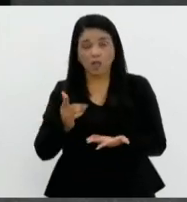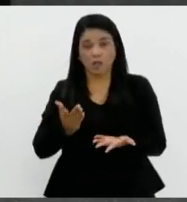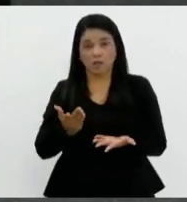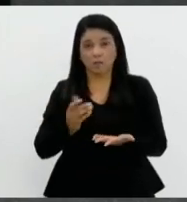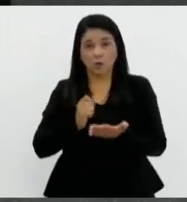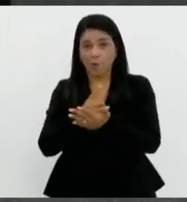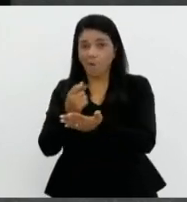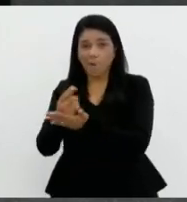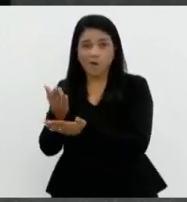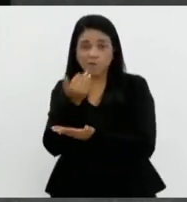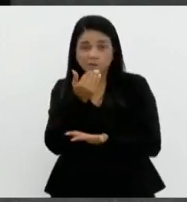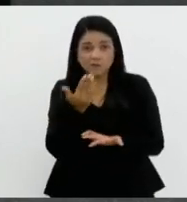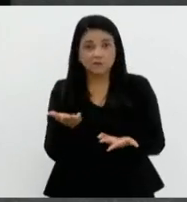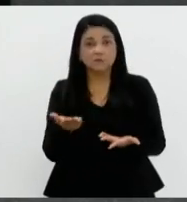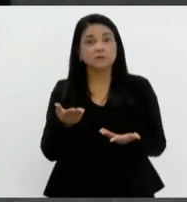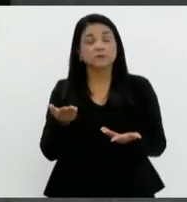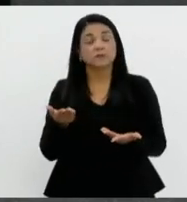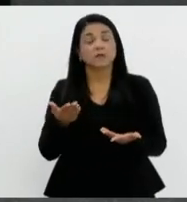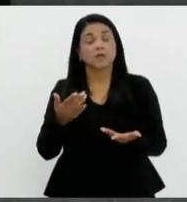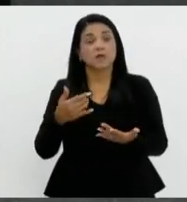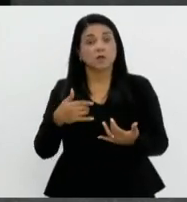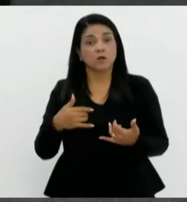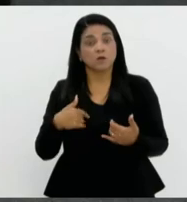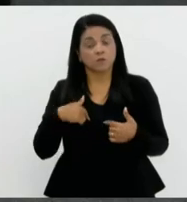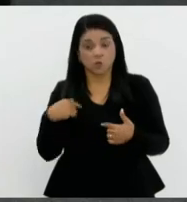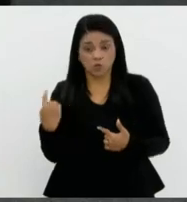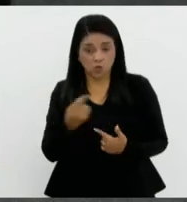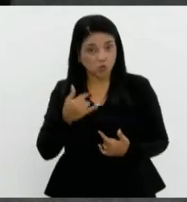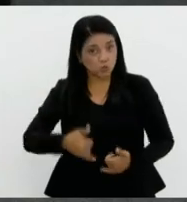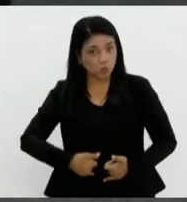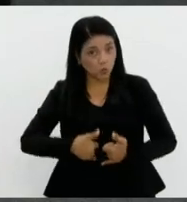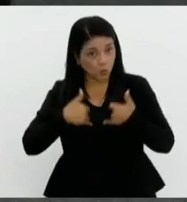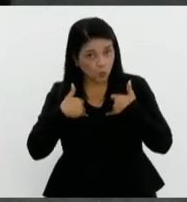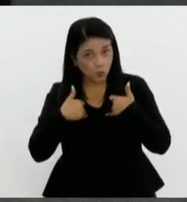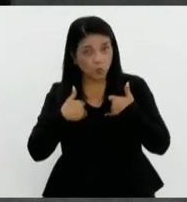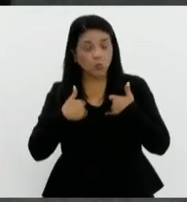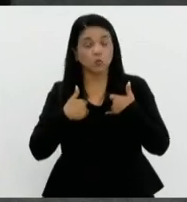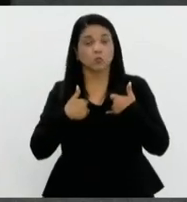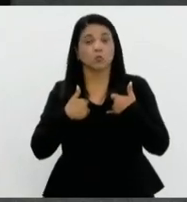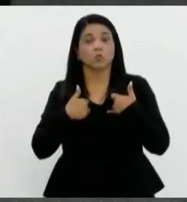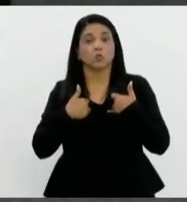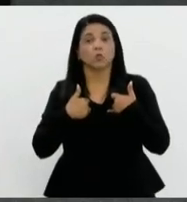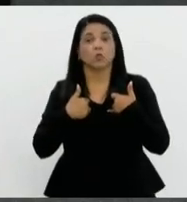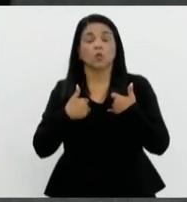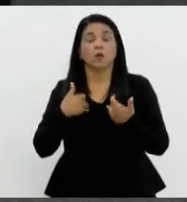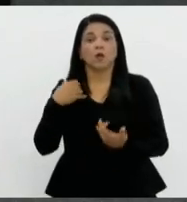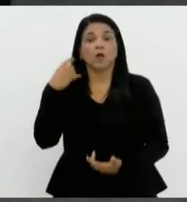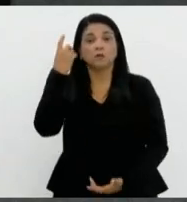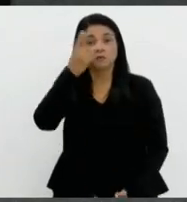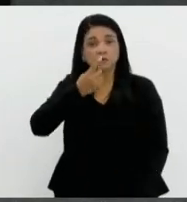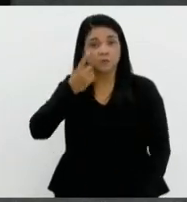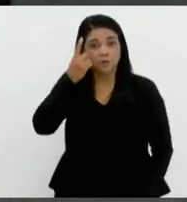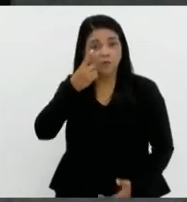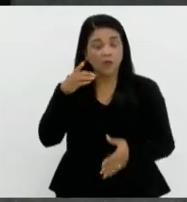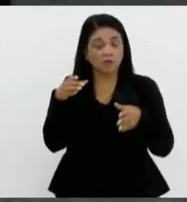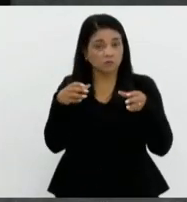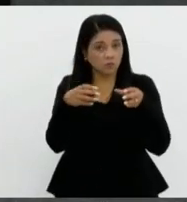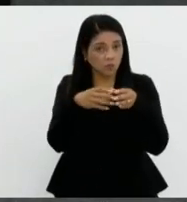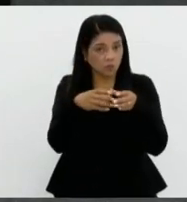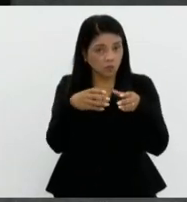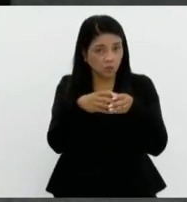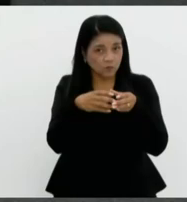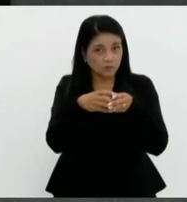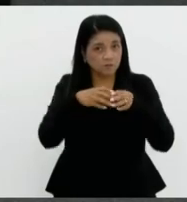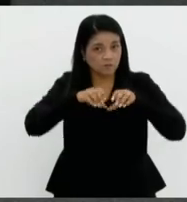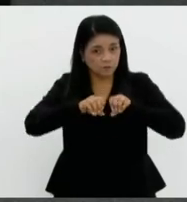presidente, nesse momento, para nosso orgulho e alegria de sempre, e os deputados da comissão vão